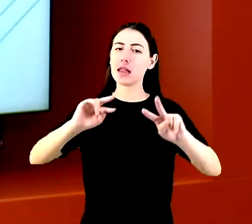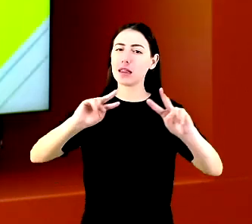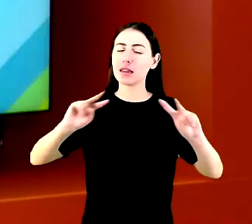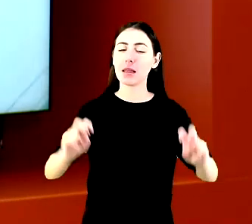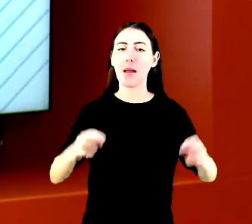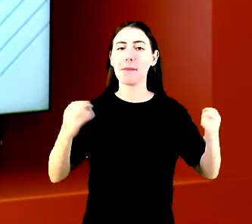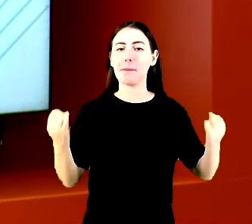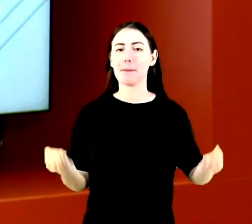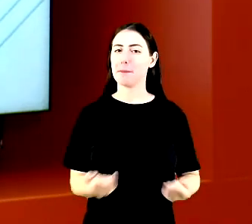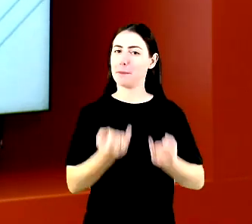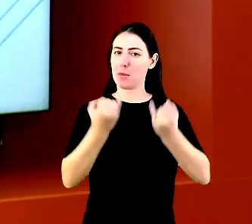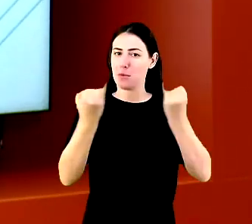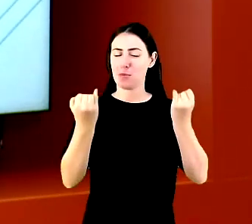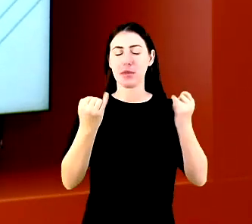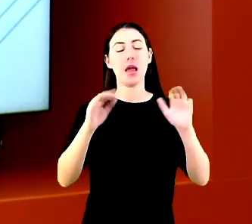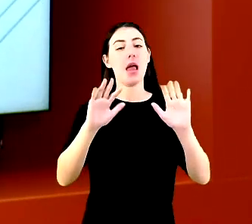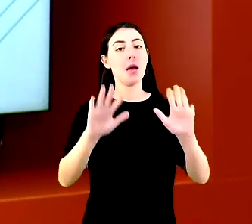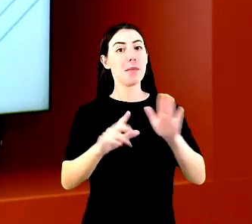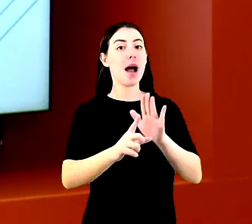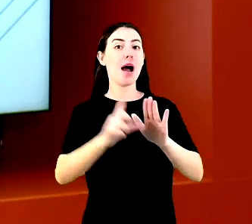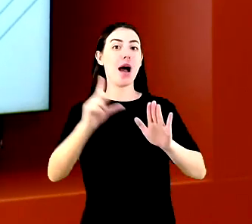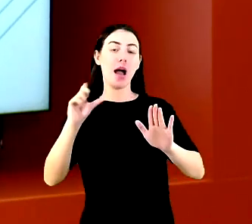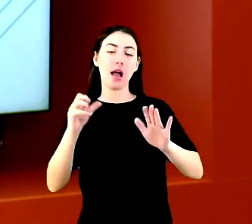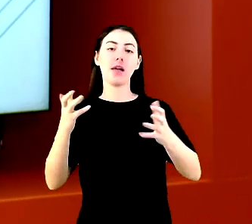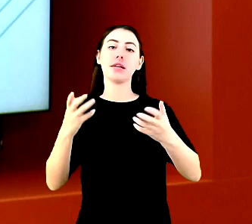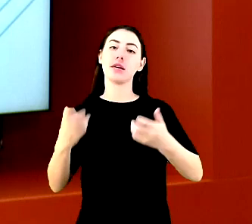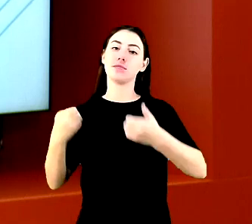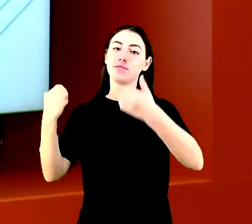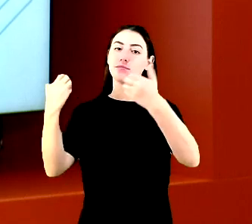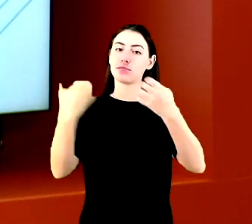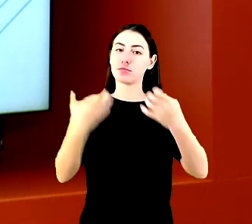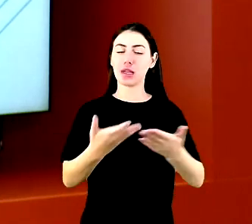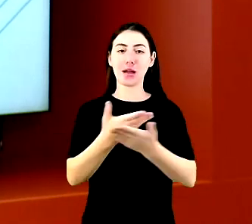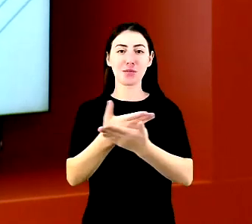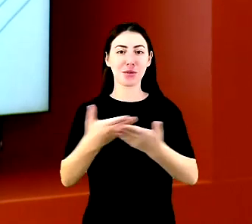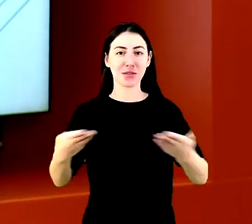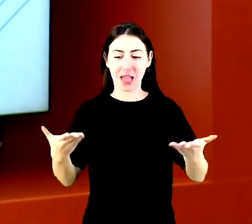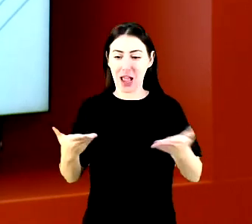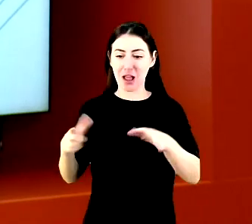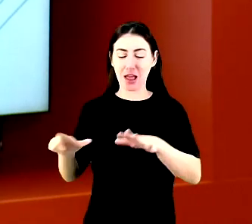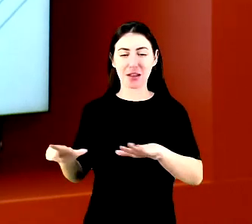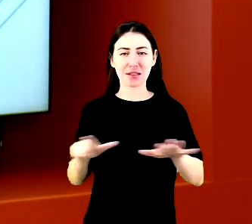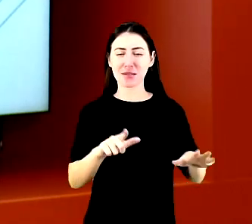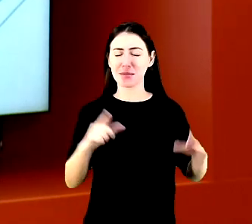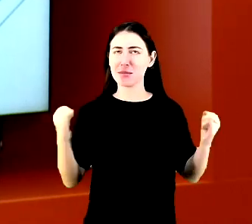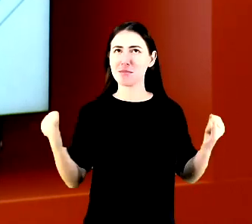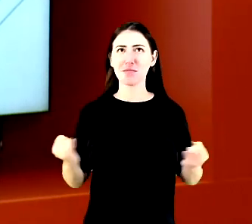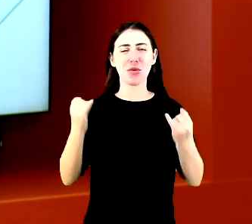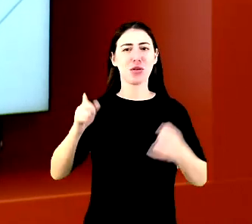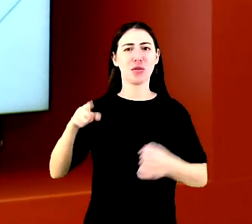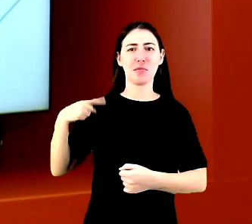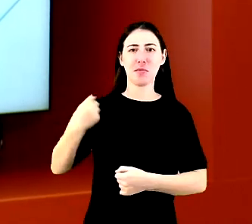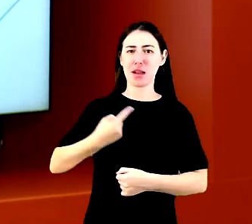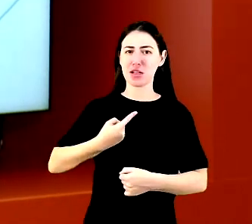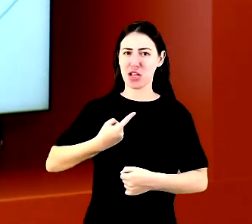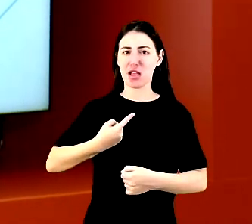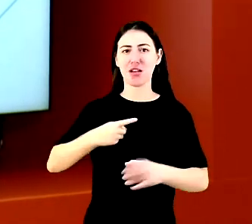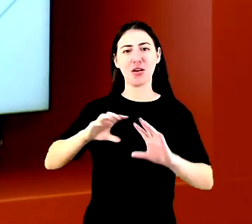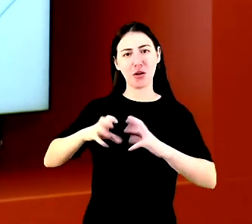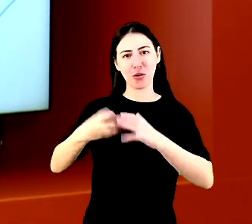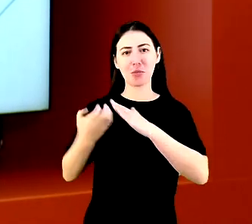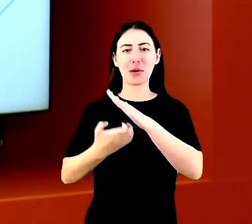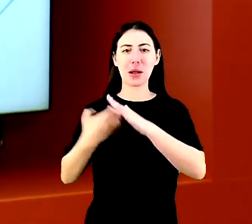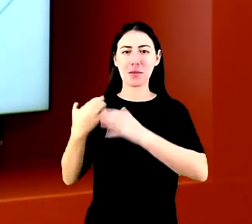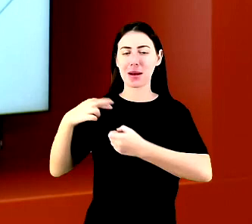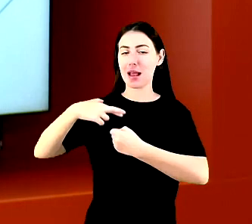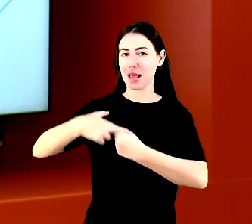essa semana Tech Talk é muito importante para a Raizen, porque nós trazemos temas relevantes, nós trazemos temas de